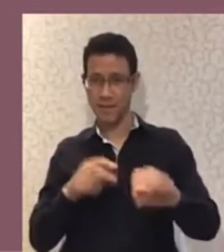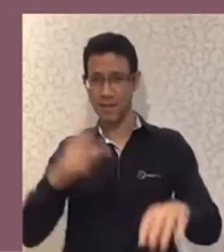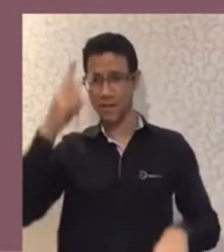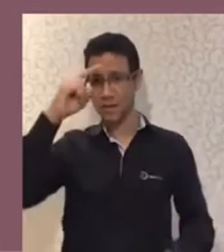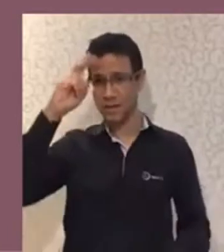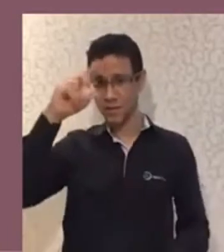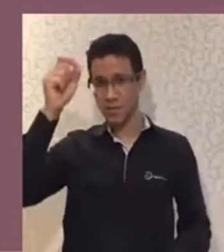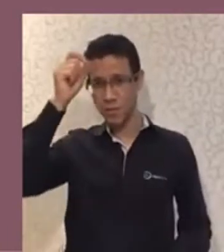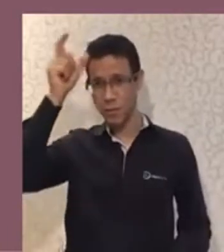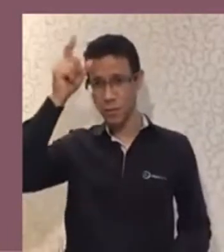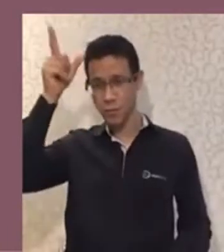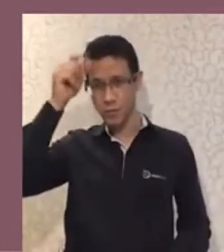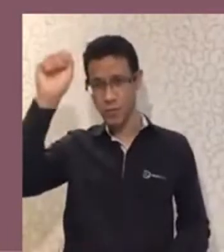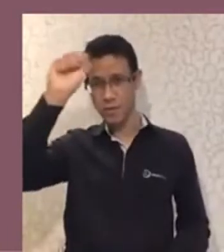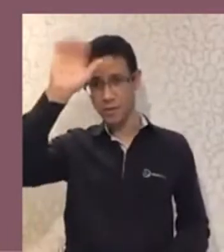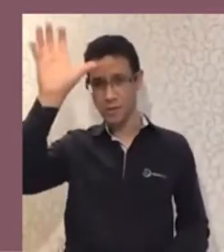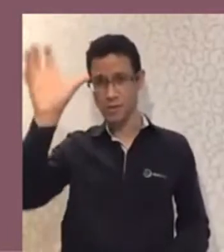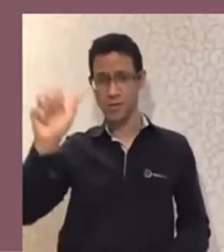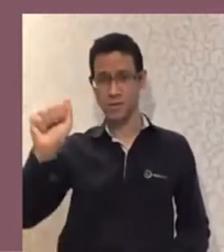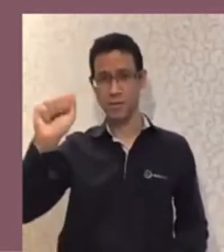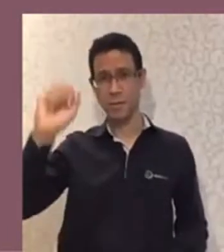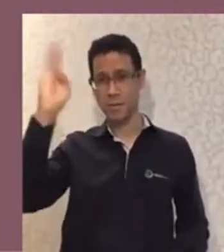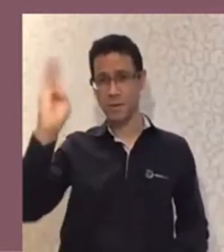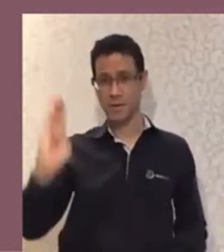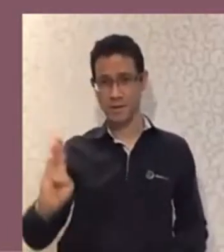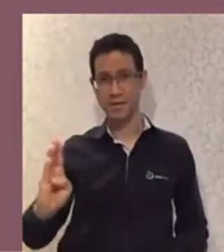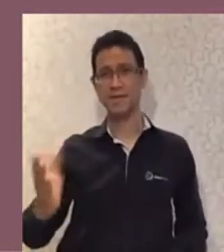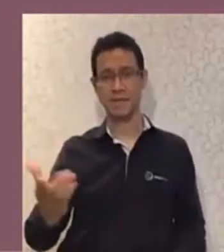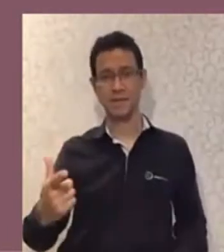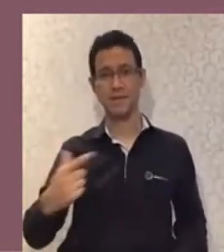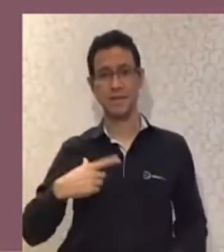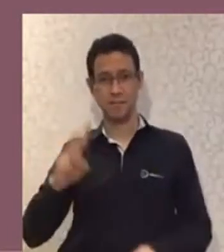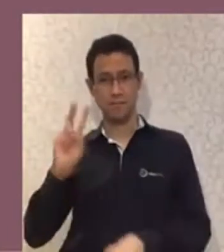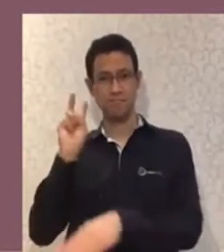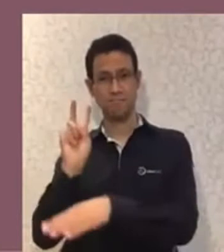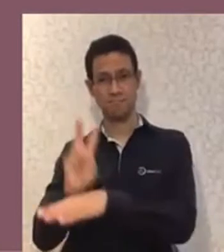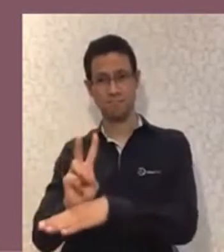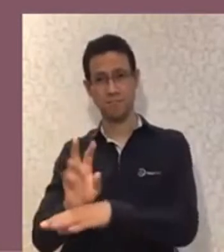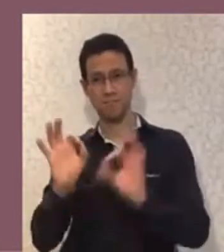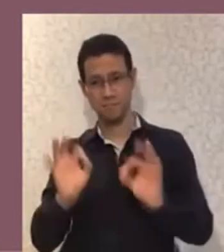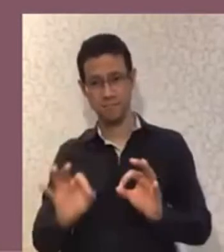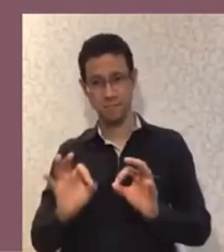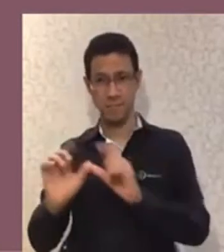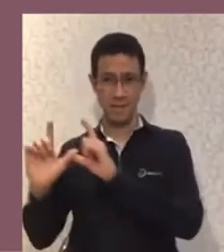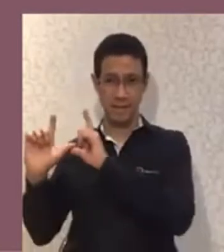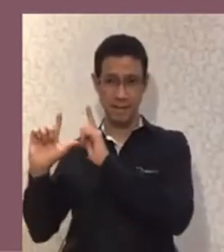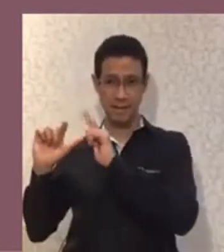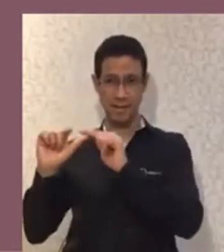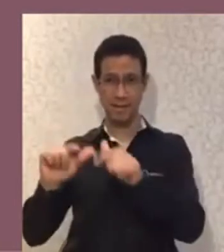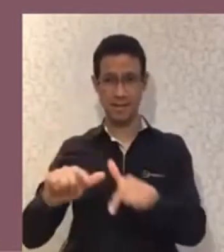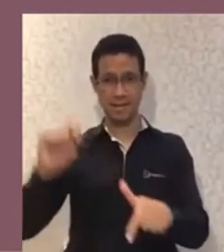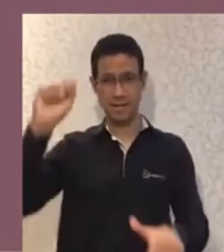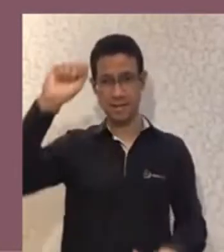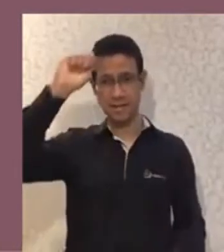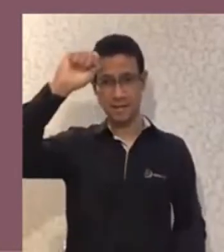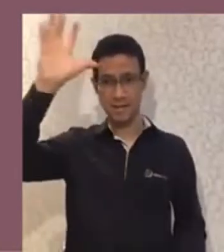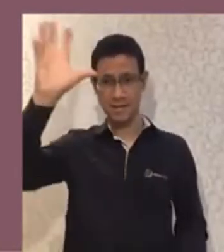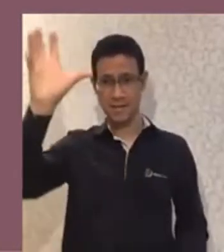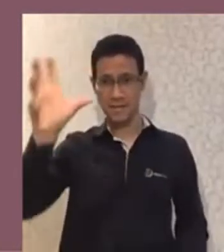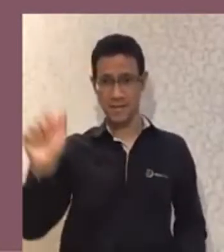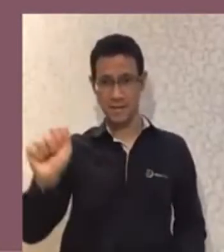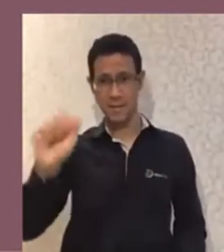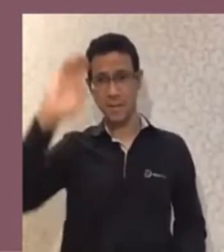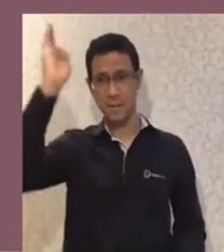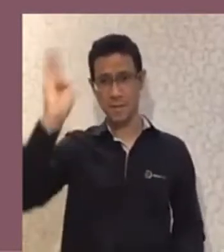africana, garantem que a herança africana brasileira esteja presente nos currículos escolares